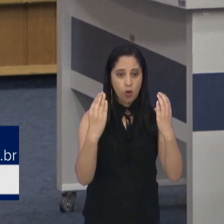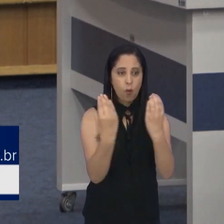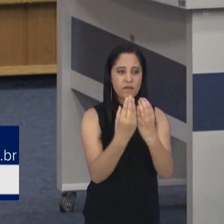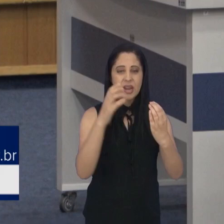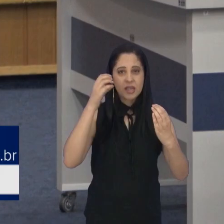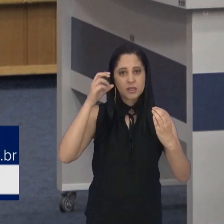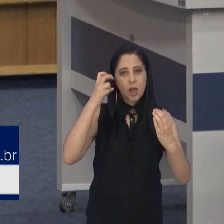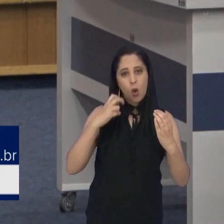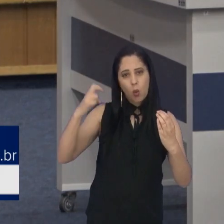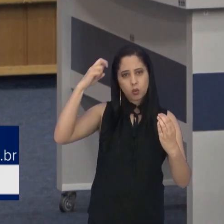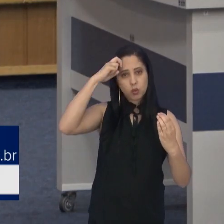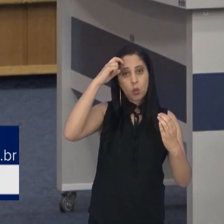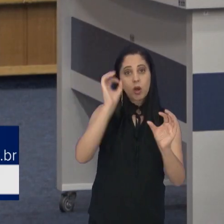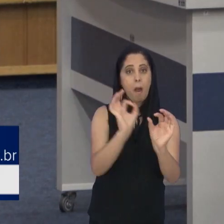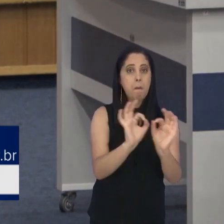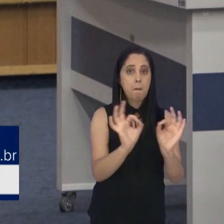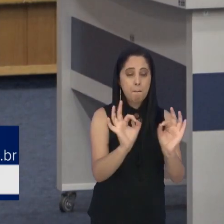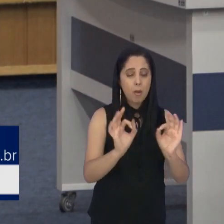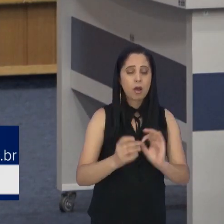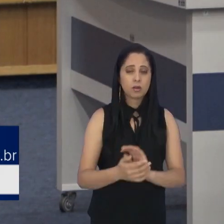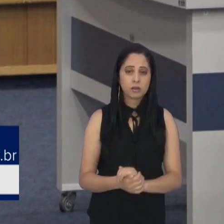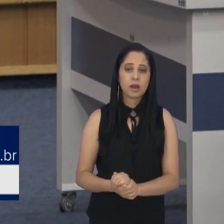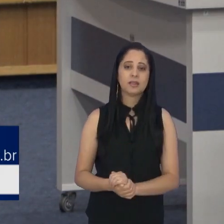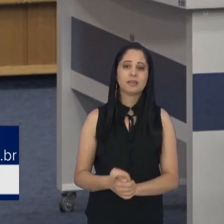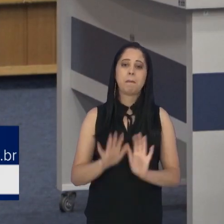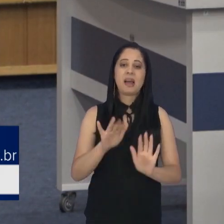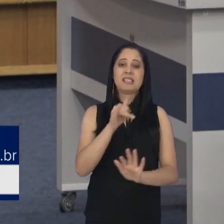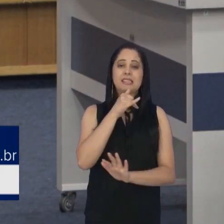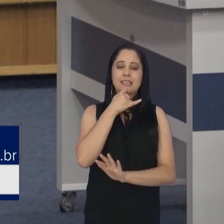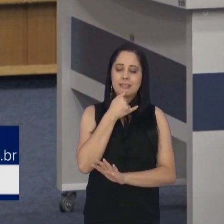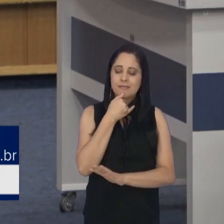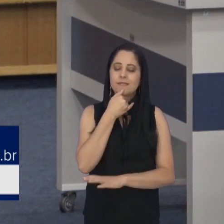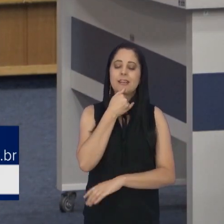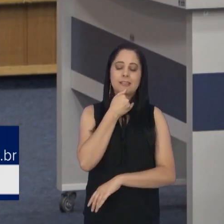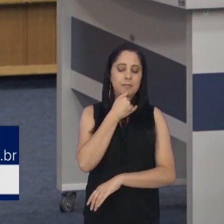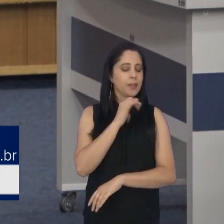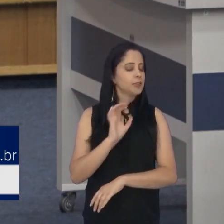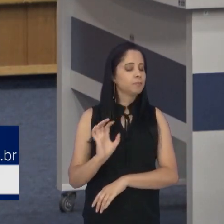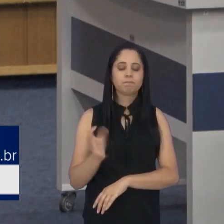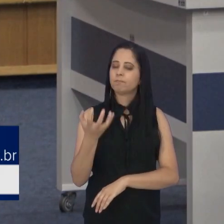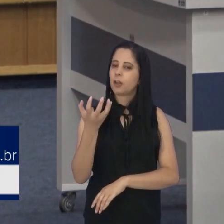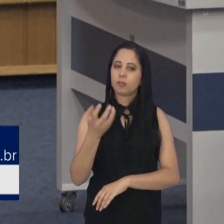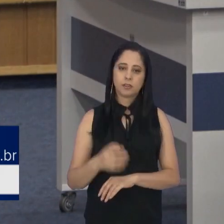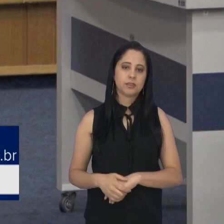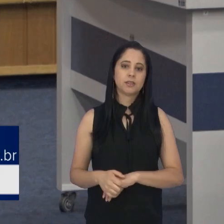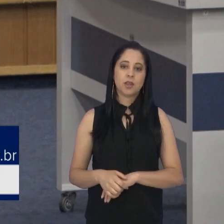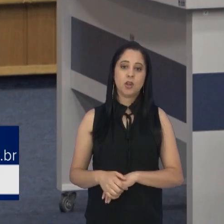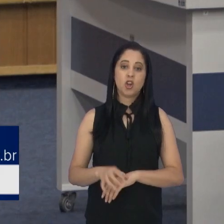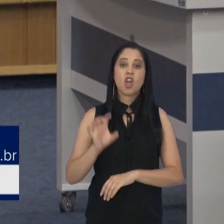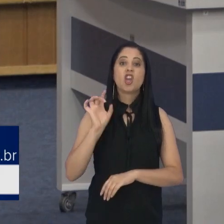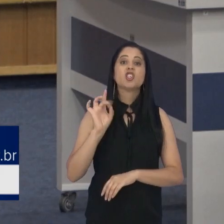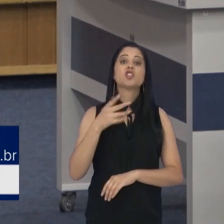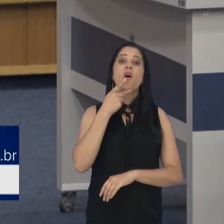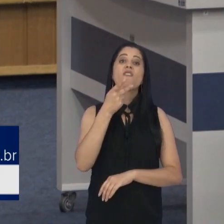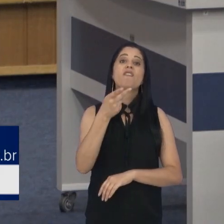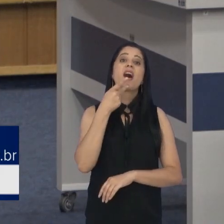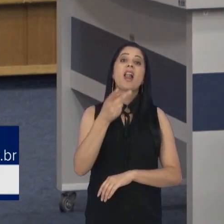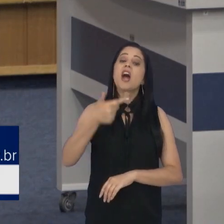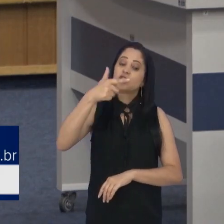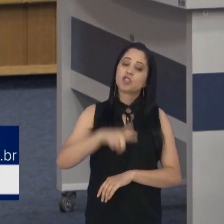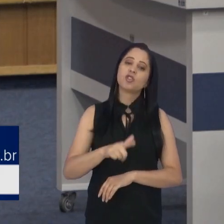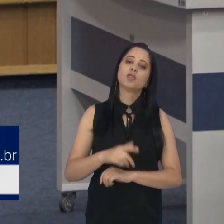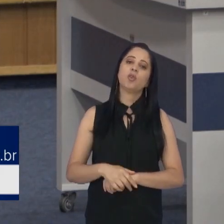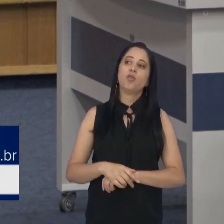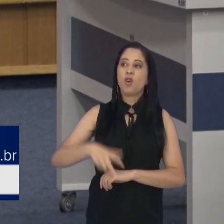né, como já está vencida e infelizmente não foi feita. E só para registrar o que eu já disse,